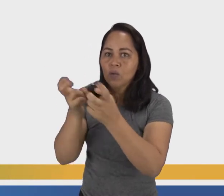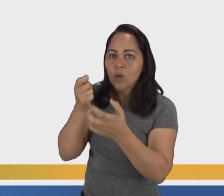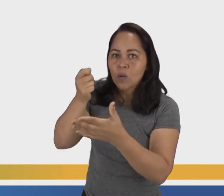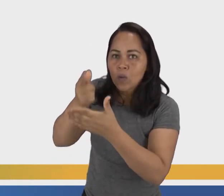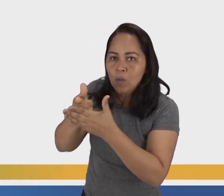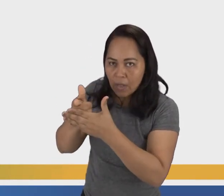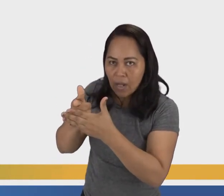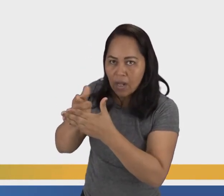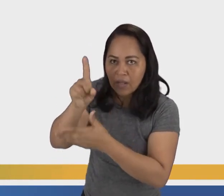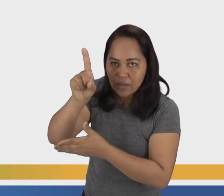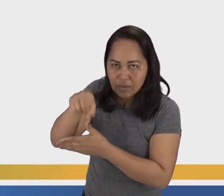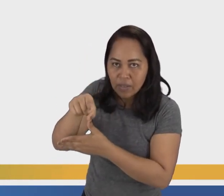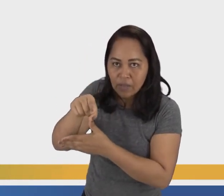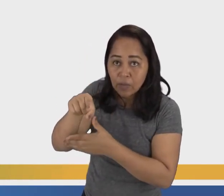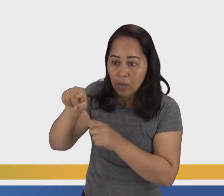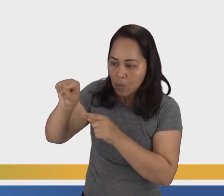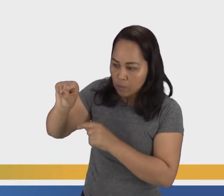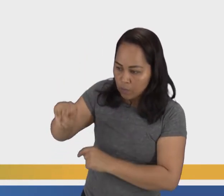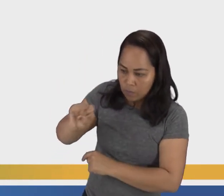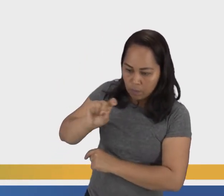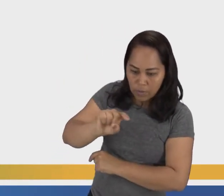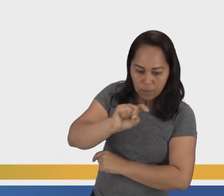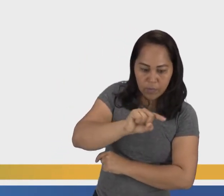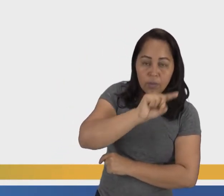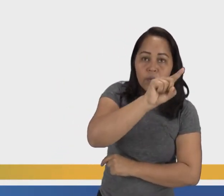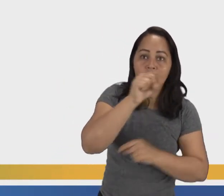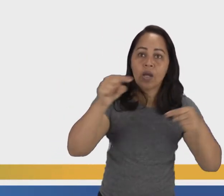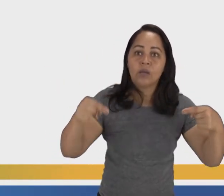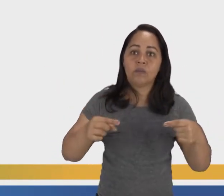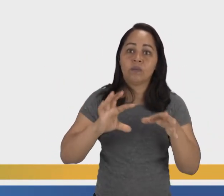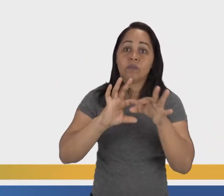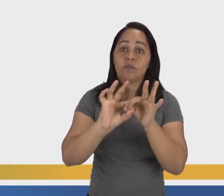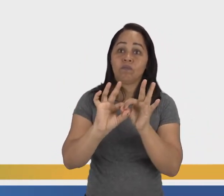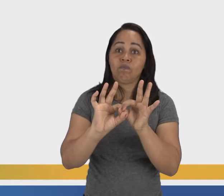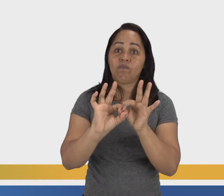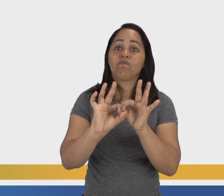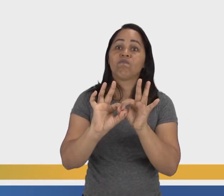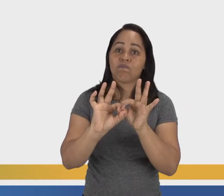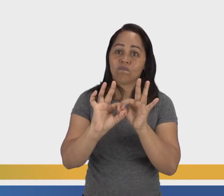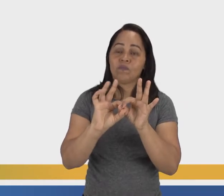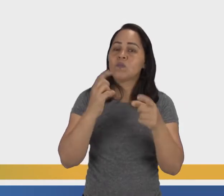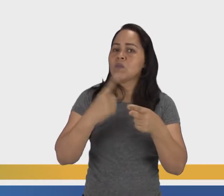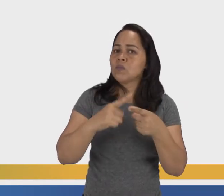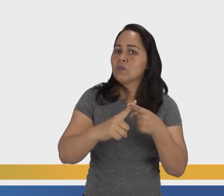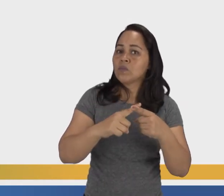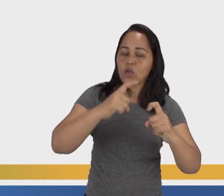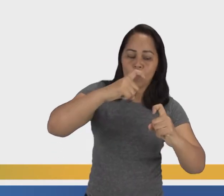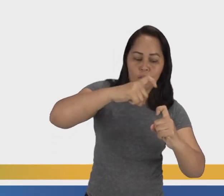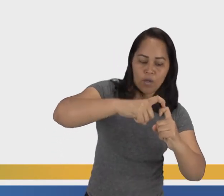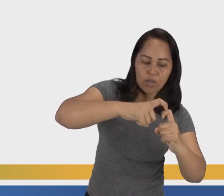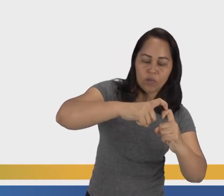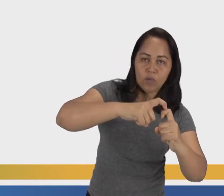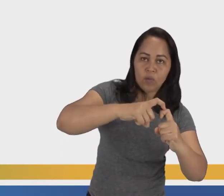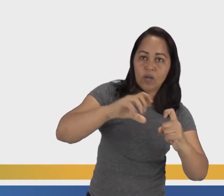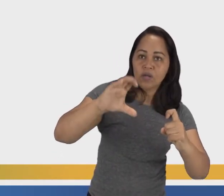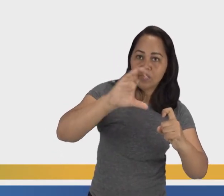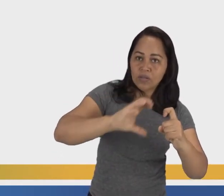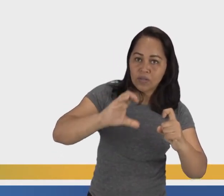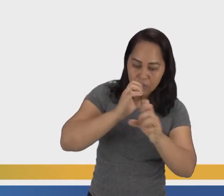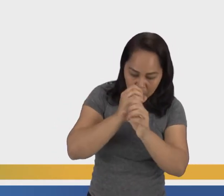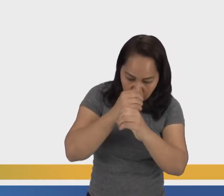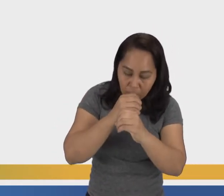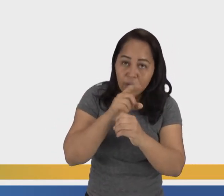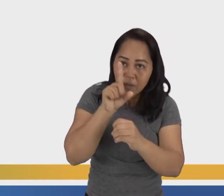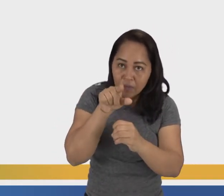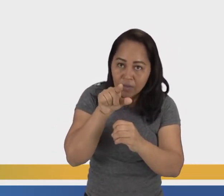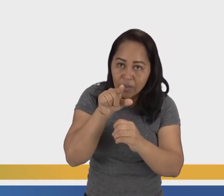Isso quer dizer que os textos médicos, eles têm uma relação também com textos científicos, que automaticamente vão ter relação com